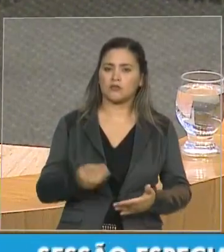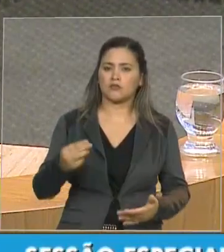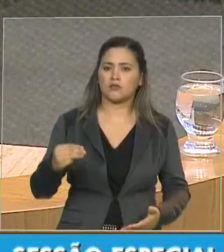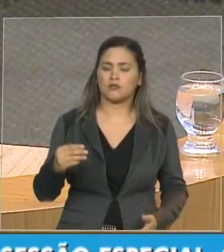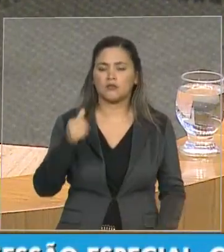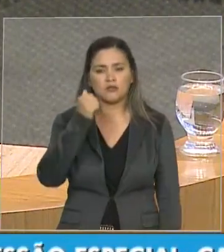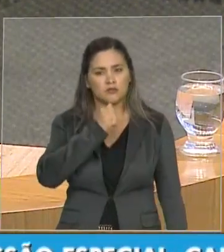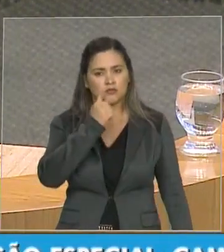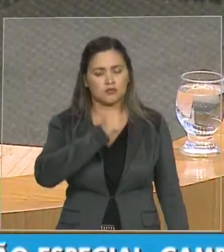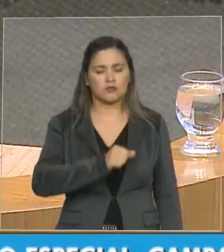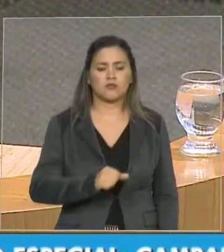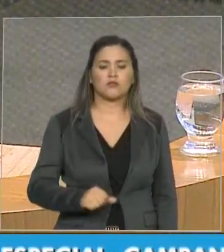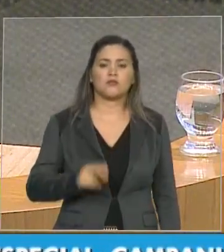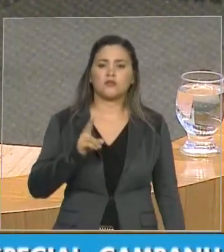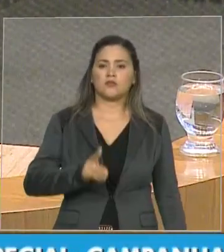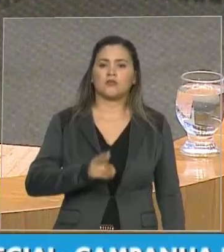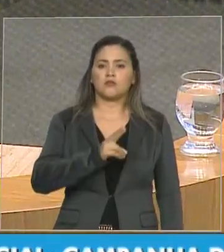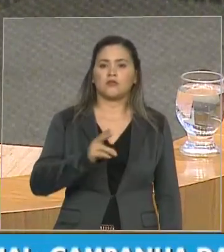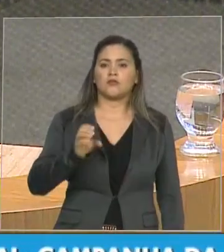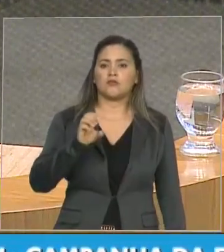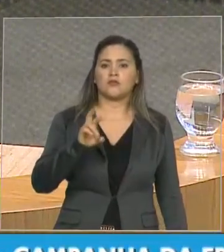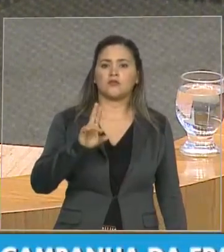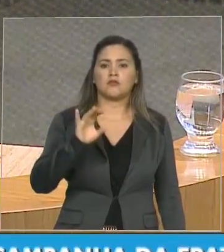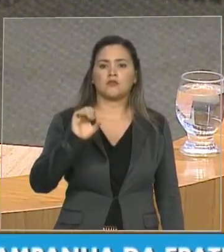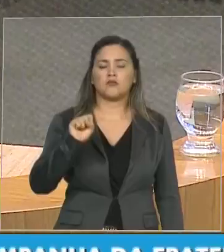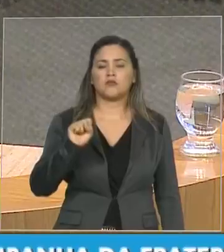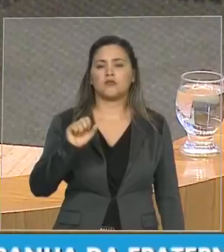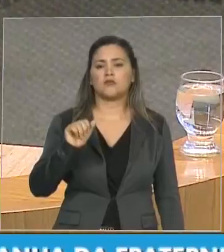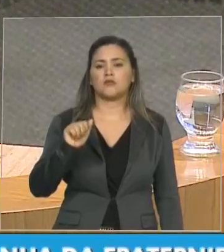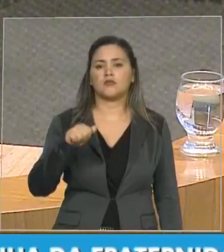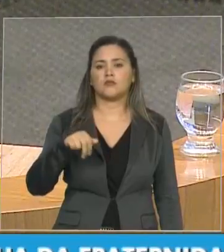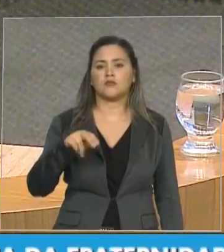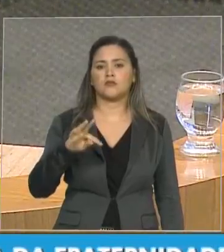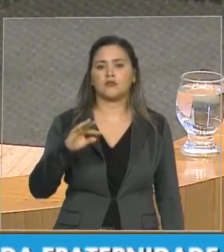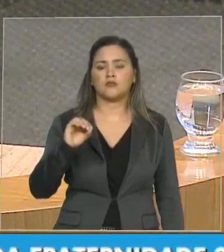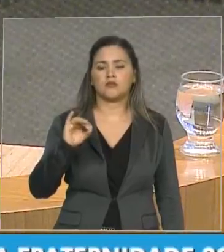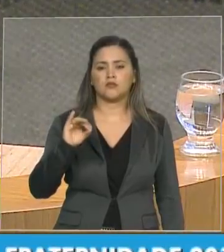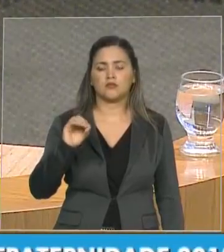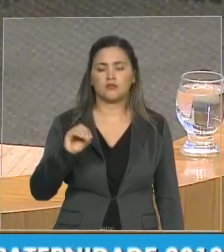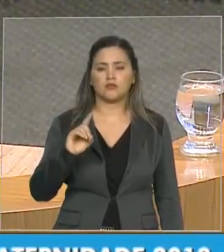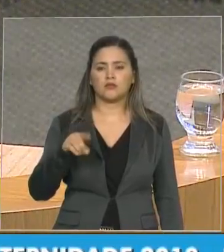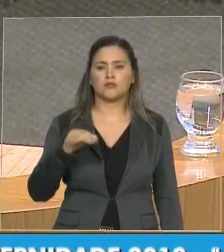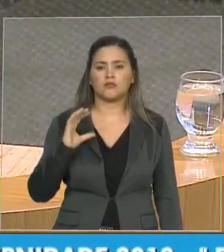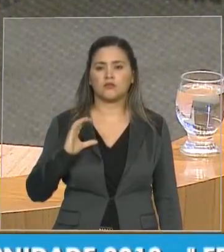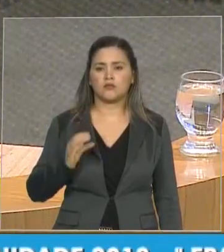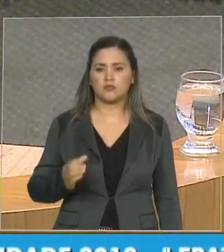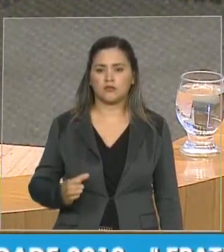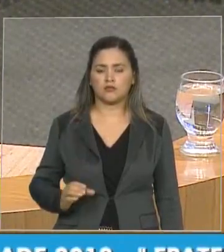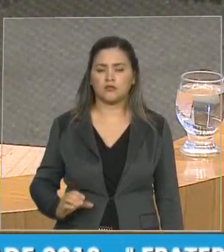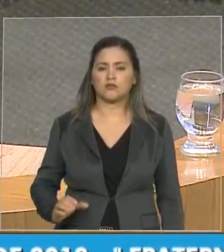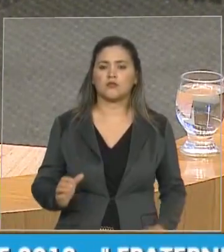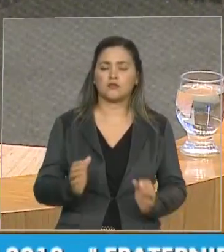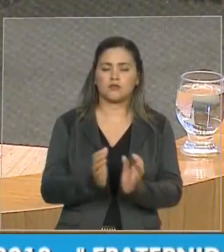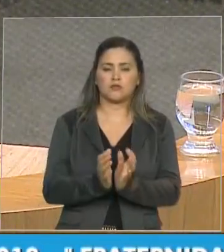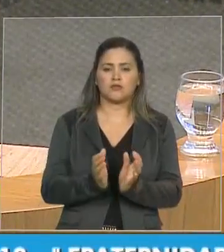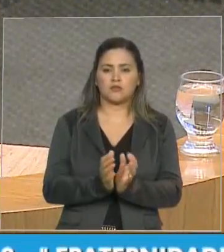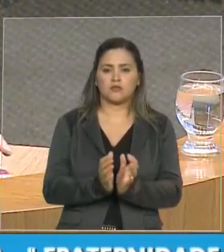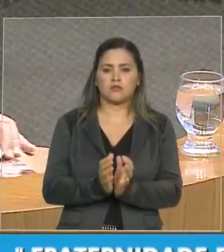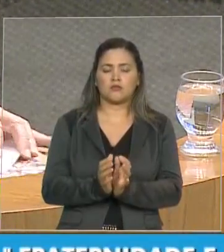e o reverendíssimo padre Cris Antônio da Conceição Silva, que é coordenador de pastoral, entre outras coisas,